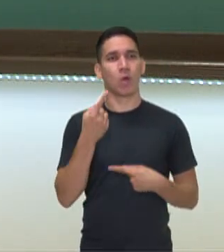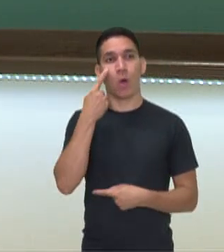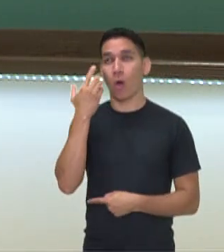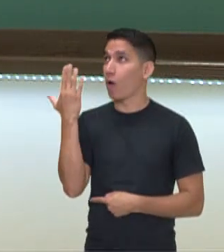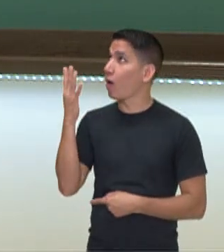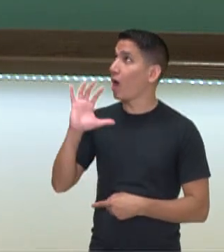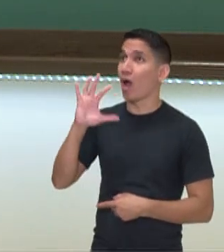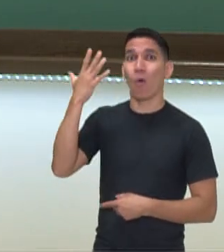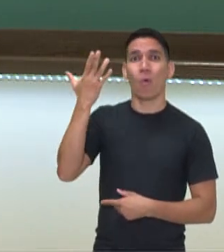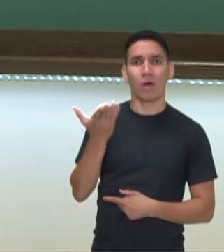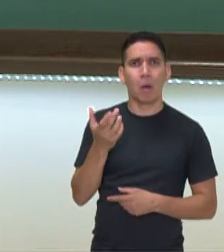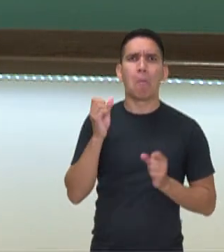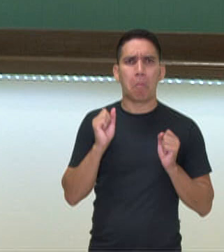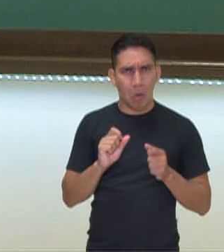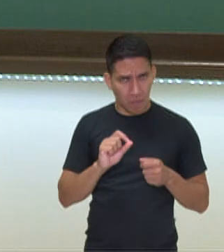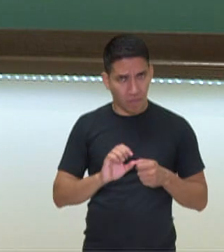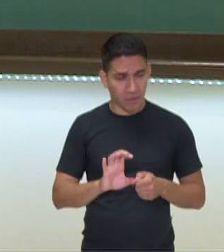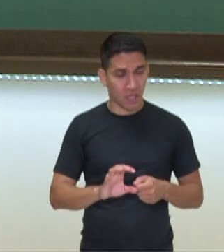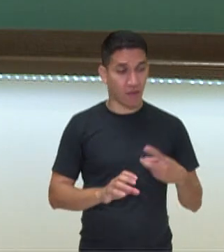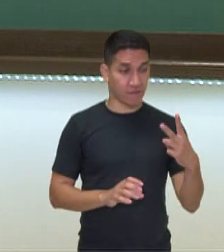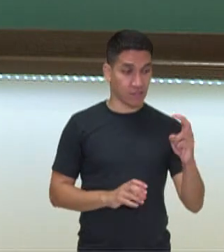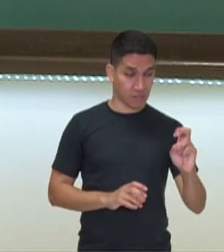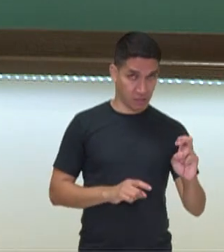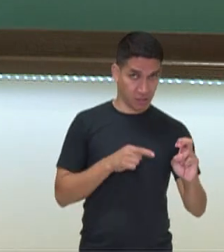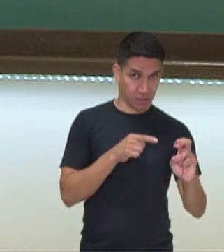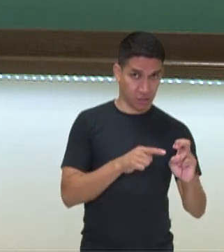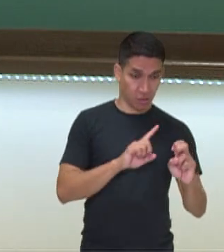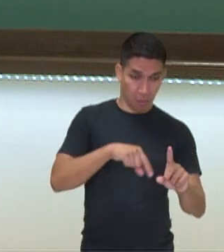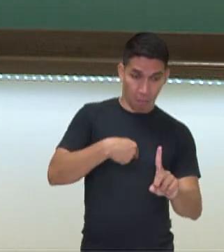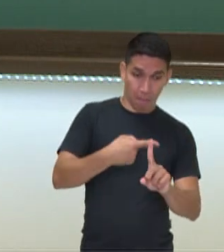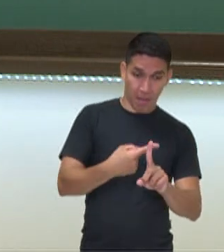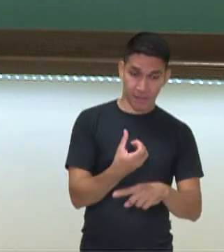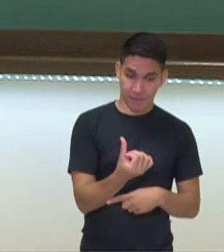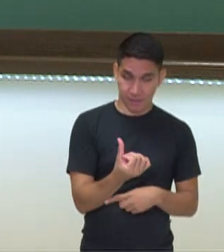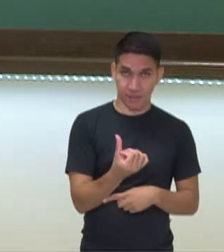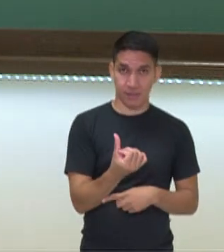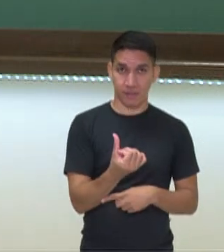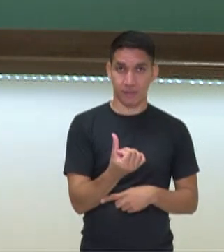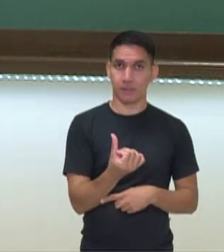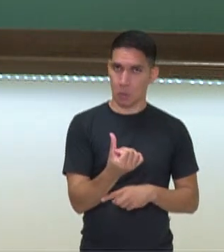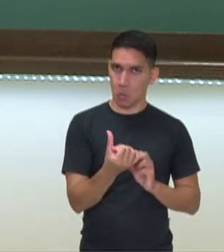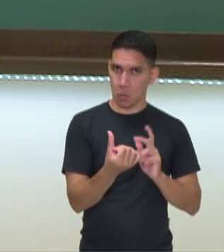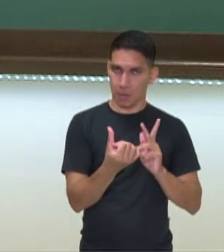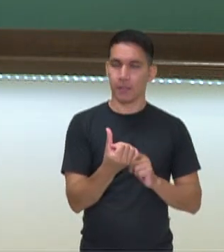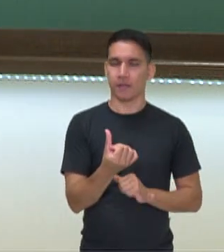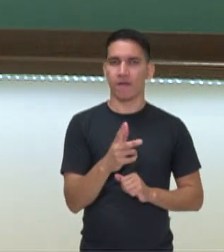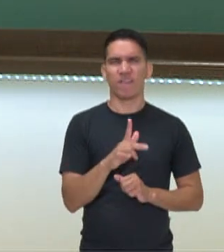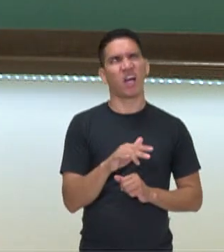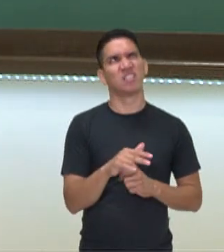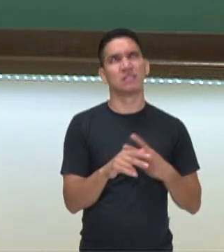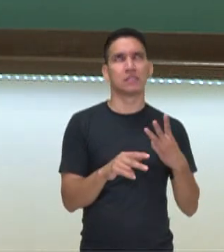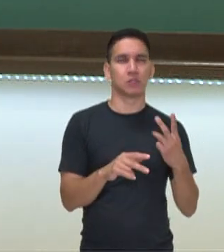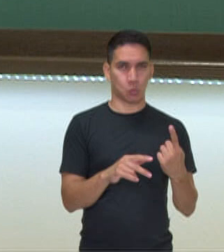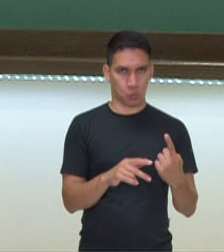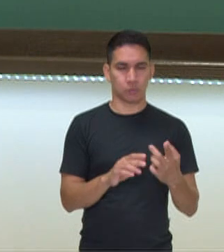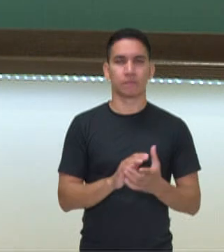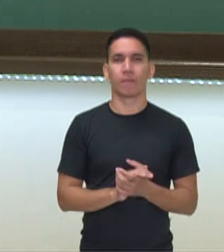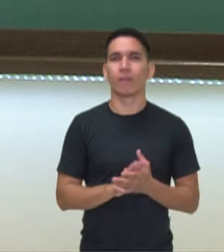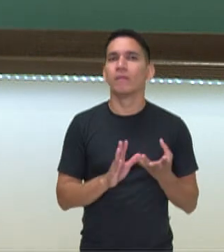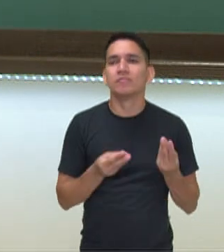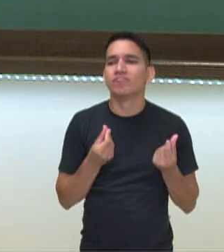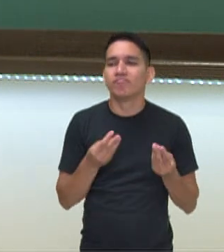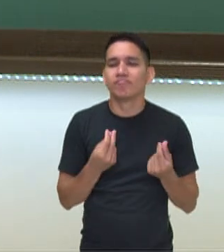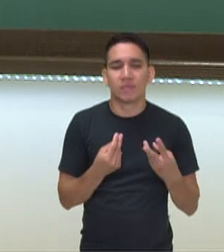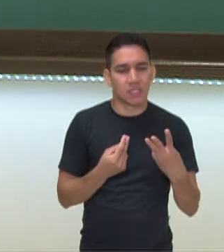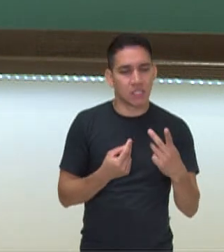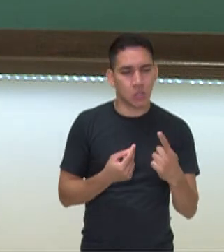ó. Eu até posso fazer, ó, 25 mais 6, certo? Vai dar 31. Mas e aí,